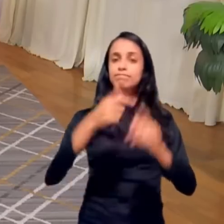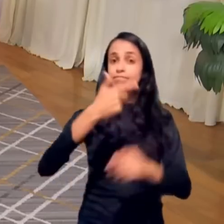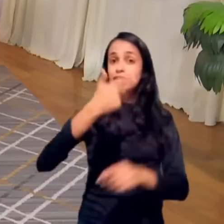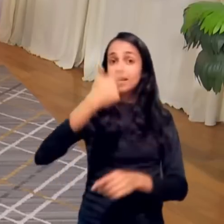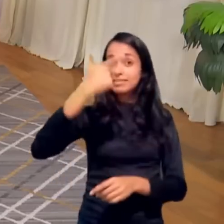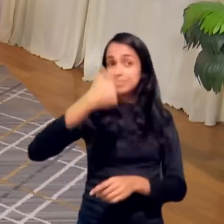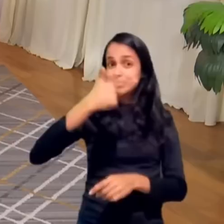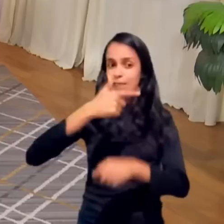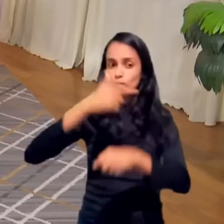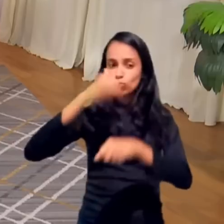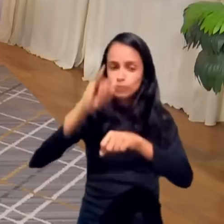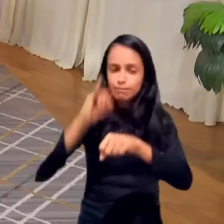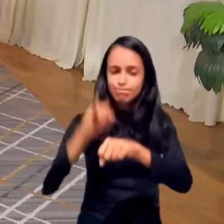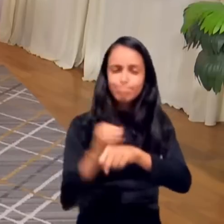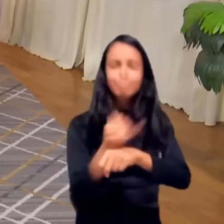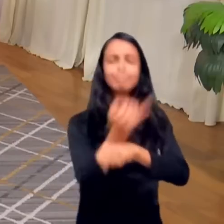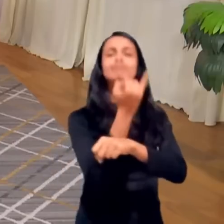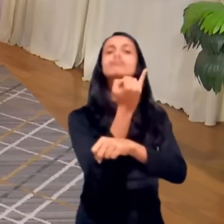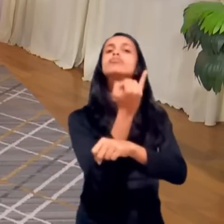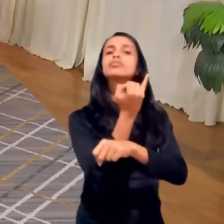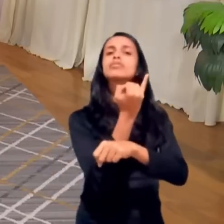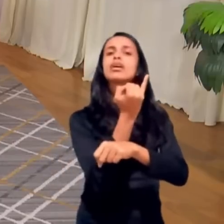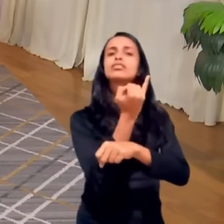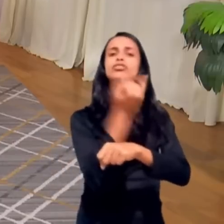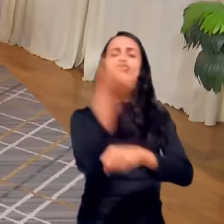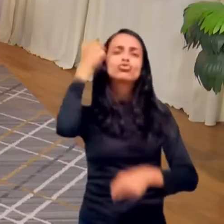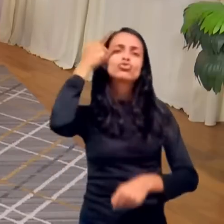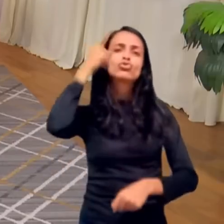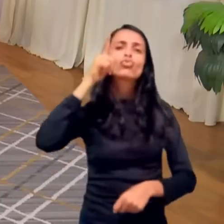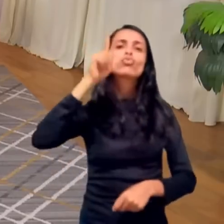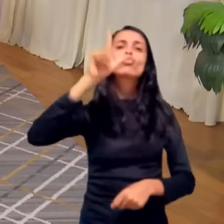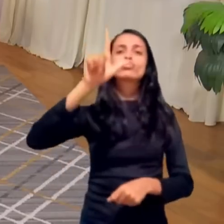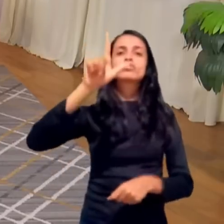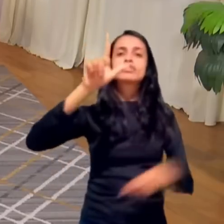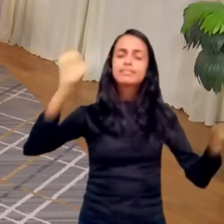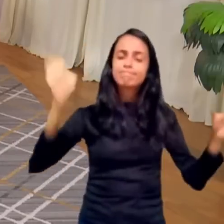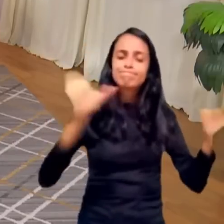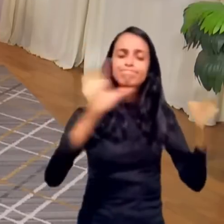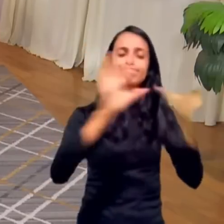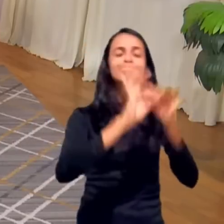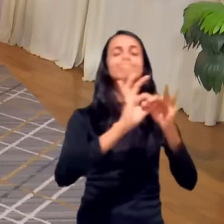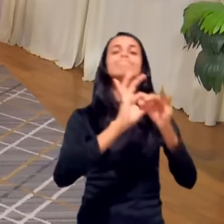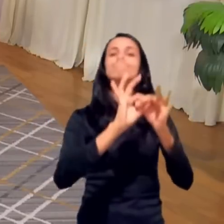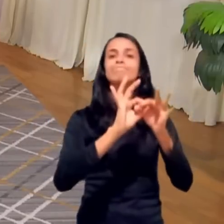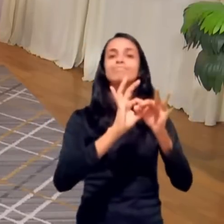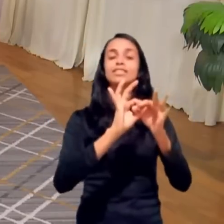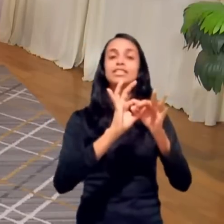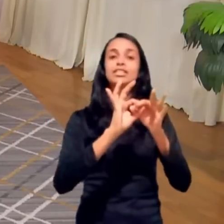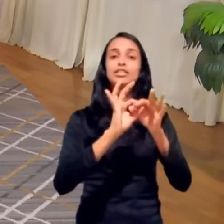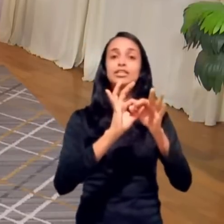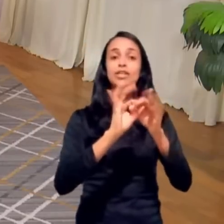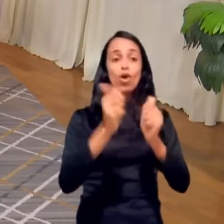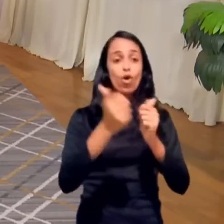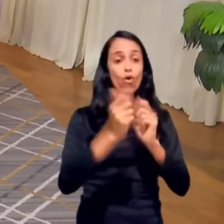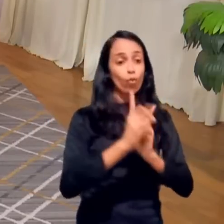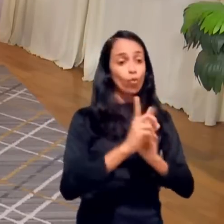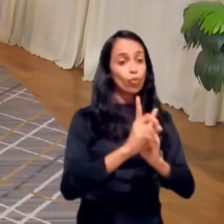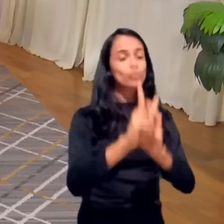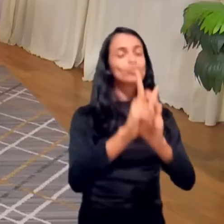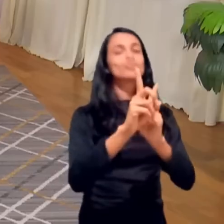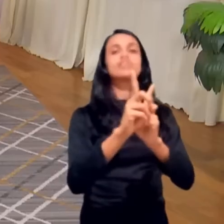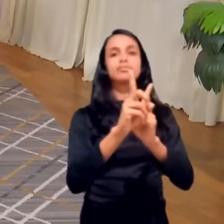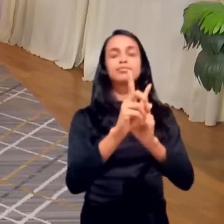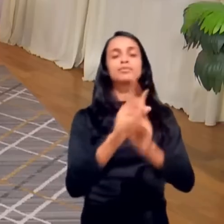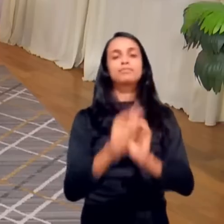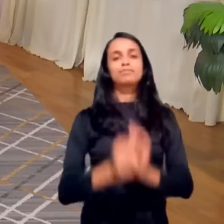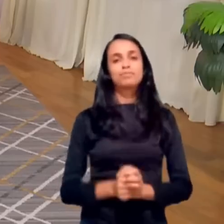Deu a oportunidade de reconquistar a confiança dos seus irmãos. E eu quero ler com você